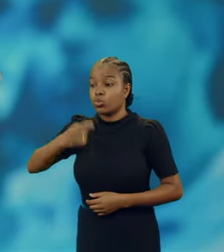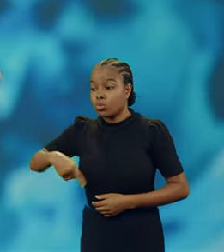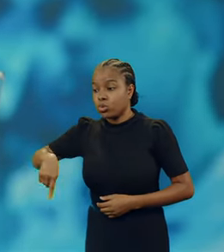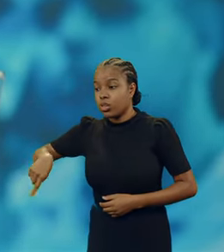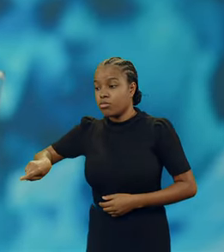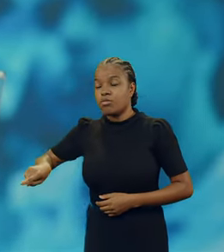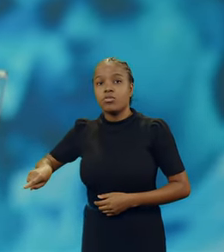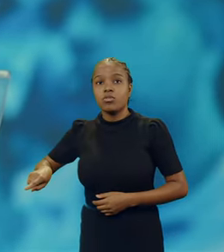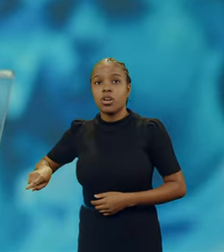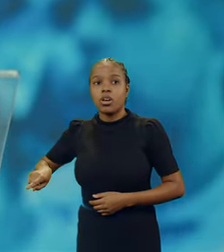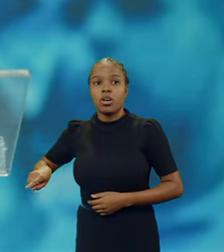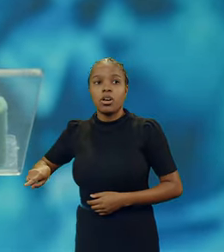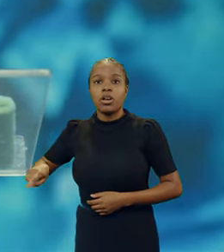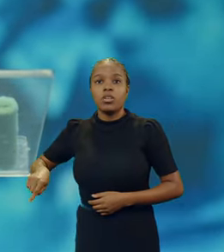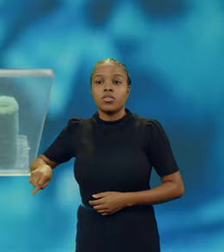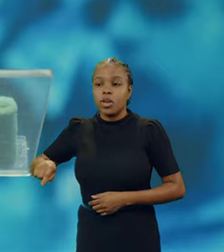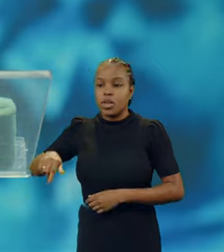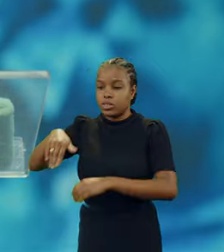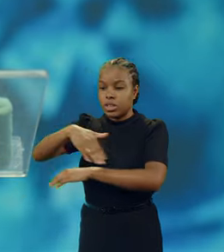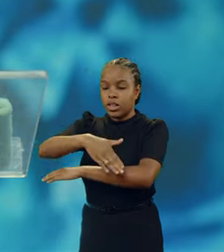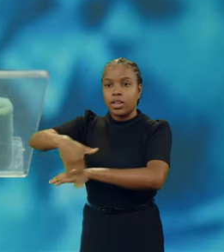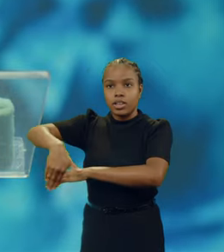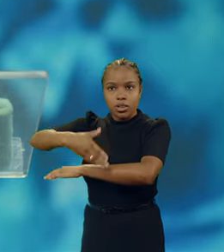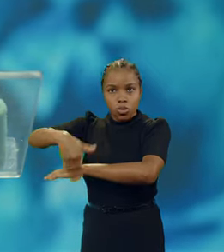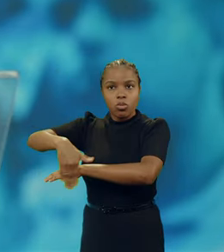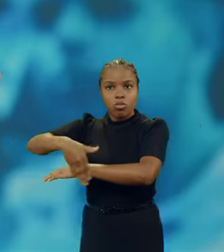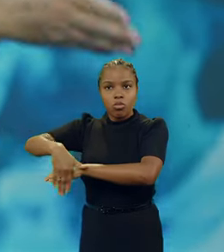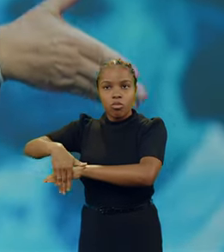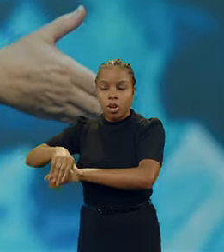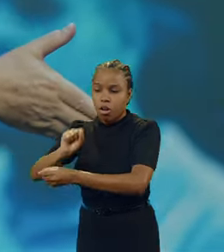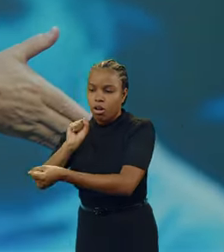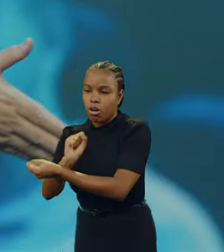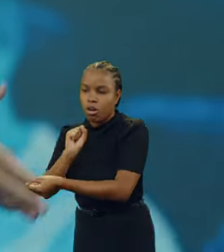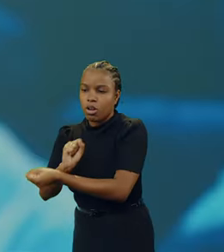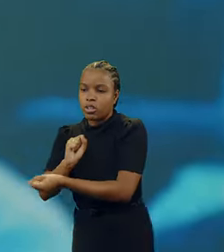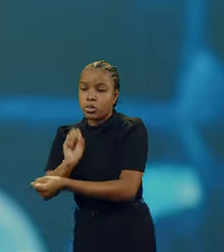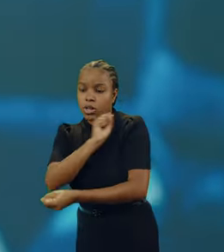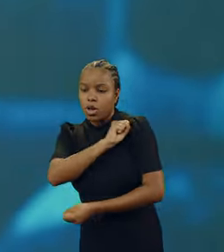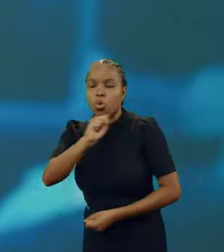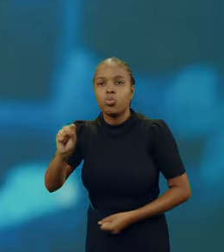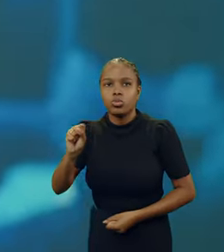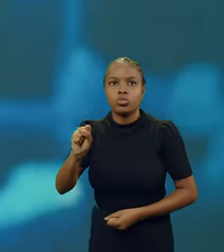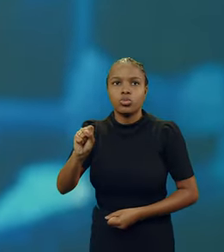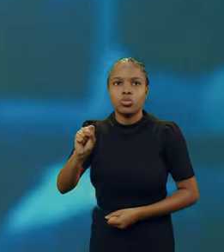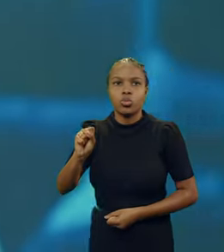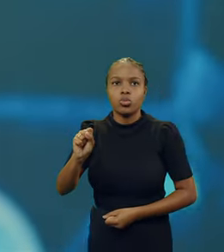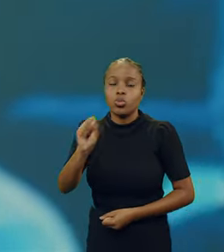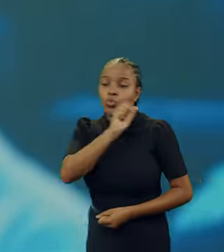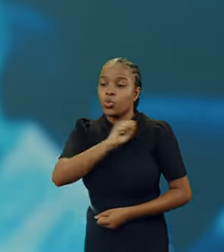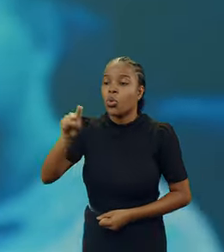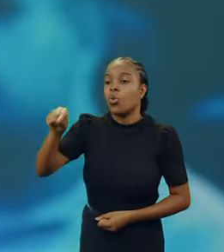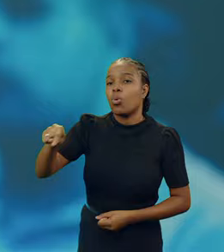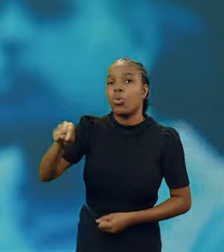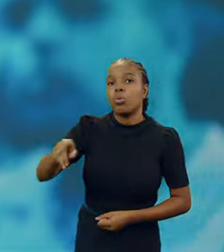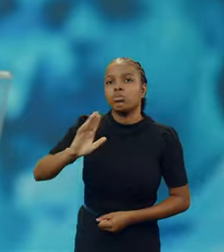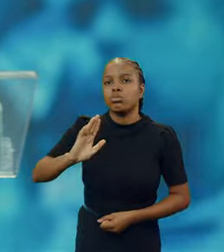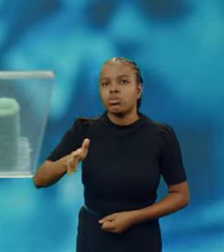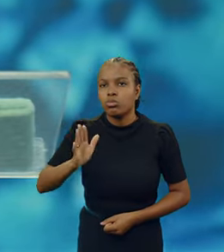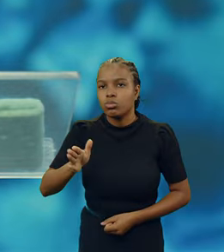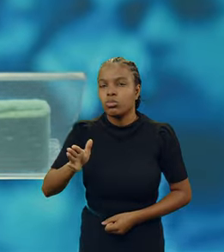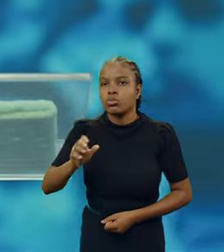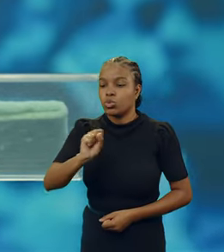onde Judá vai passar. Judá estava viúvo, a sua mulher havia morrido